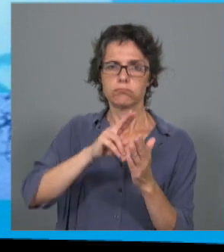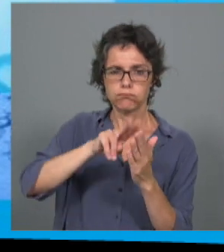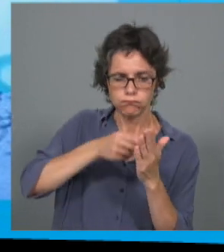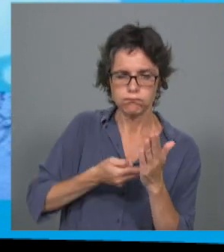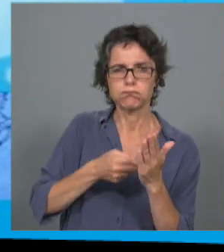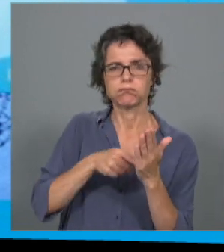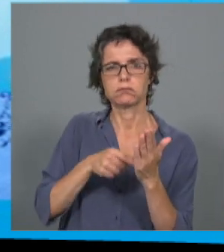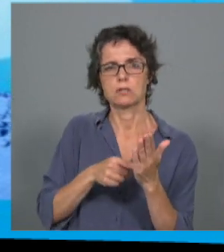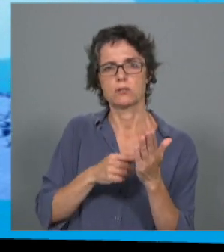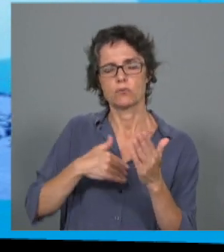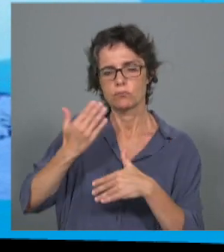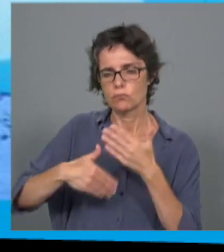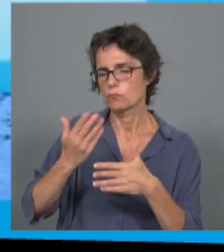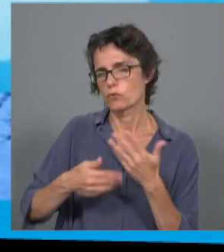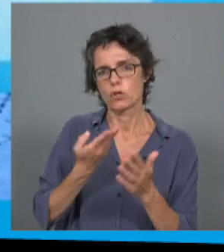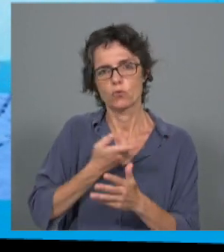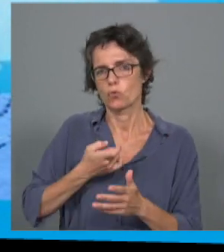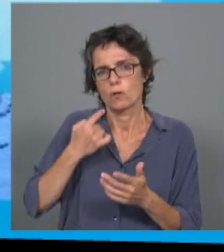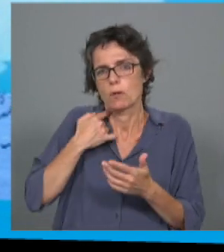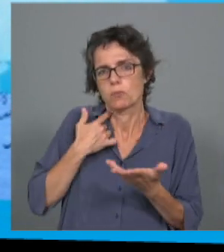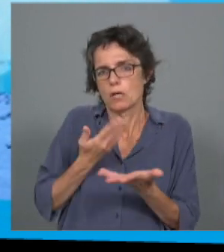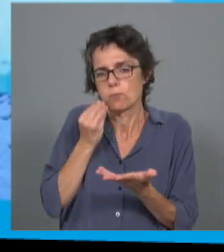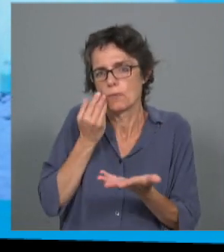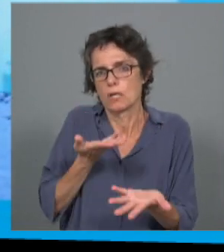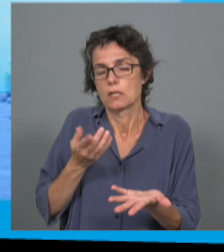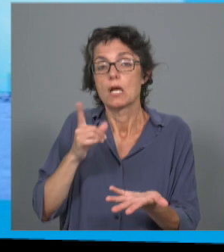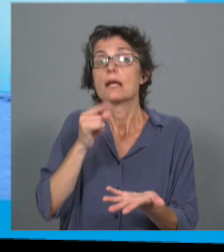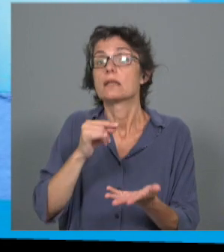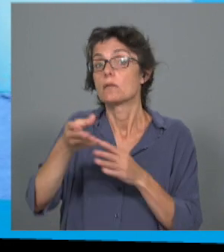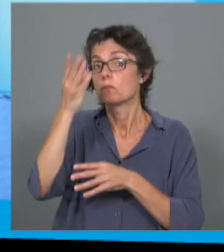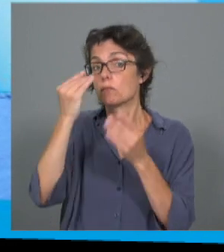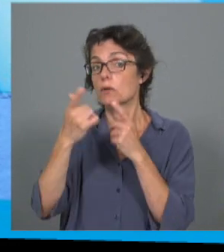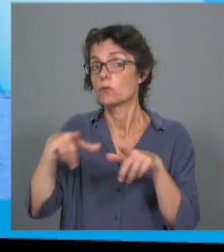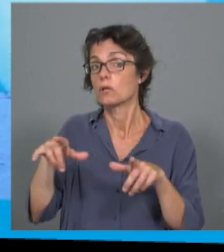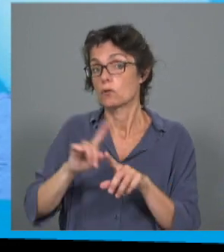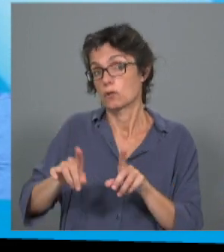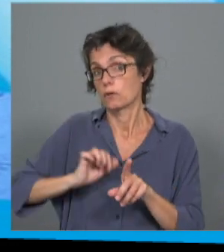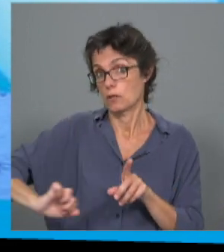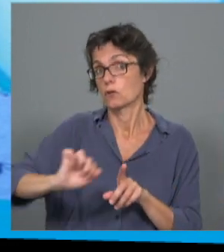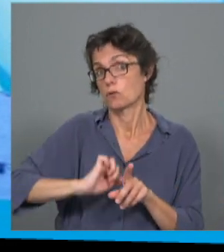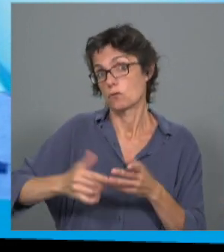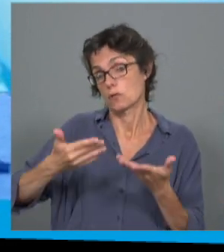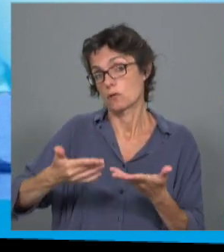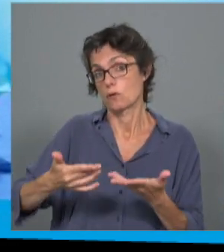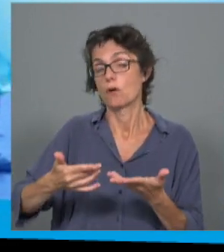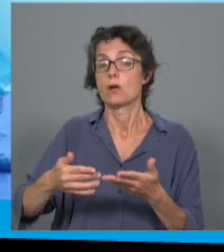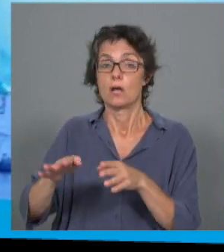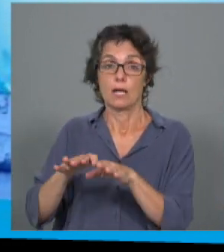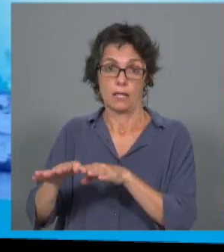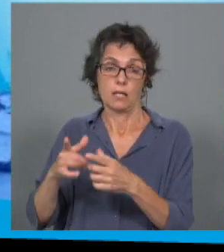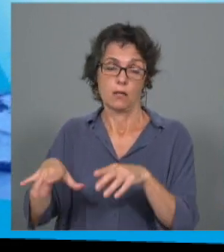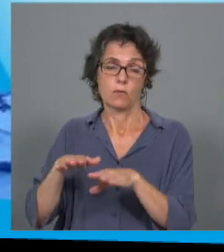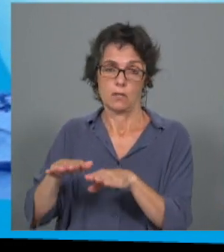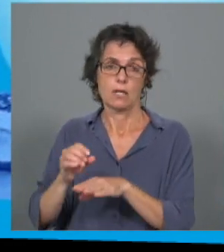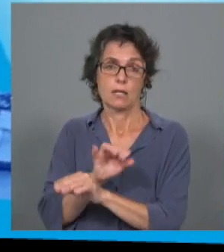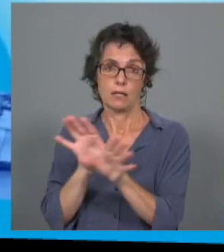o processo de doutoramento, numa aprendizagem de uma língua também diferente da nossa, que é, neste caso, o italiano,